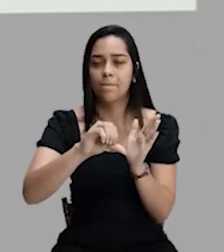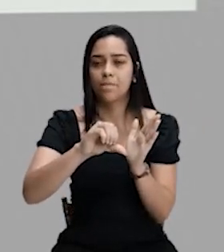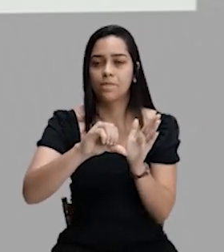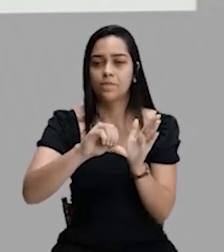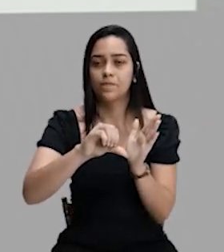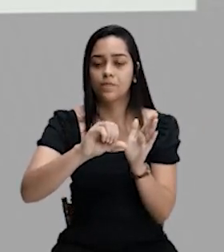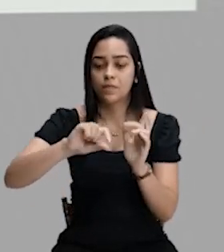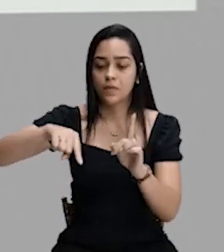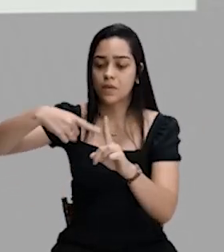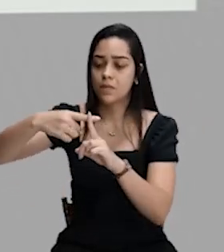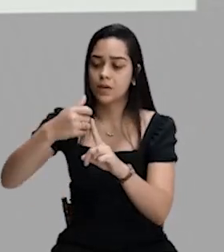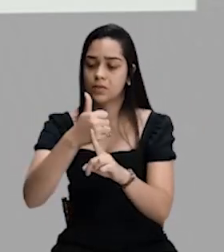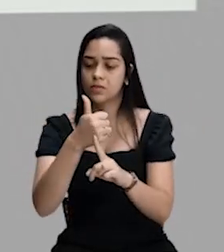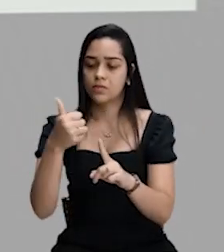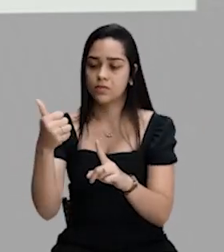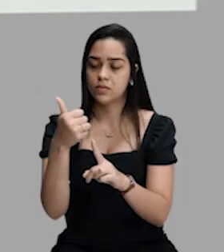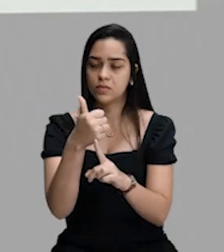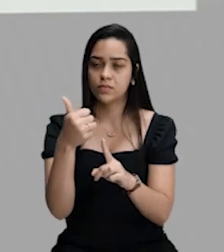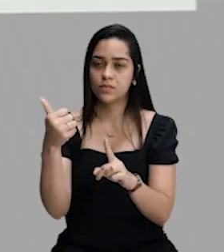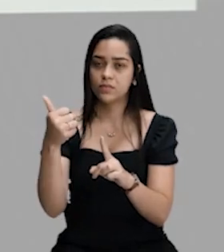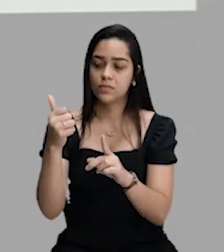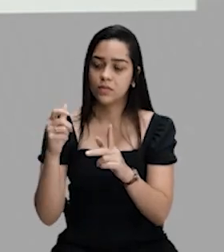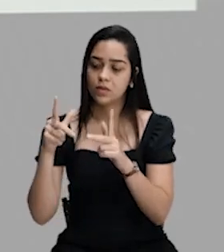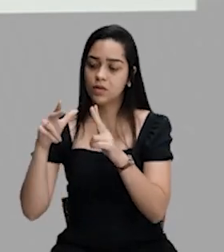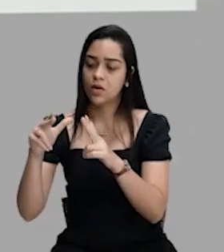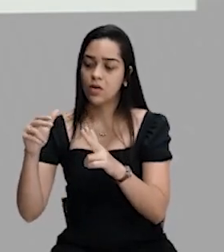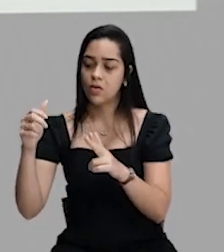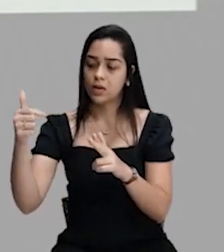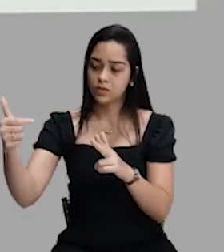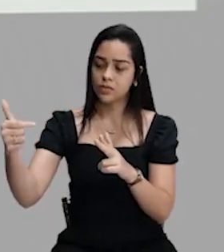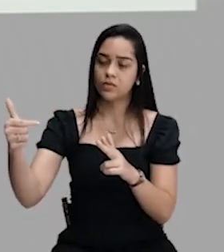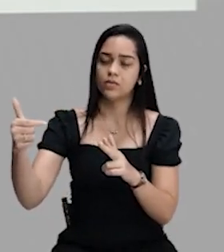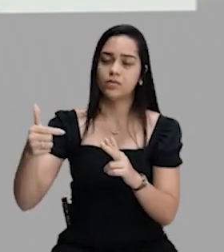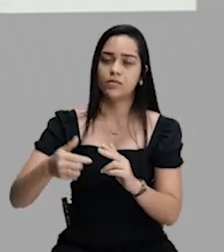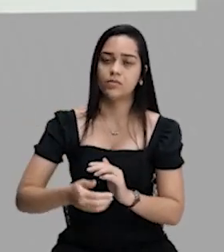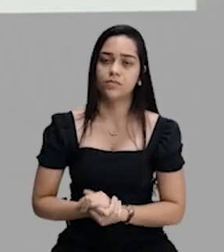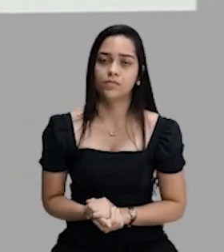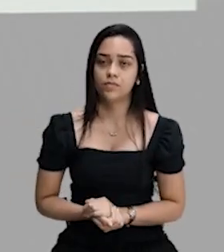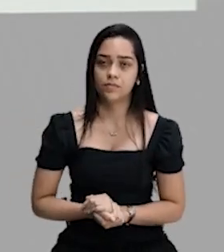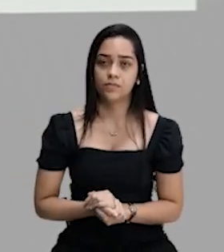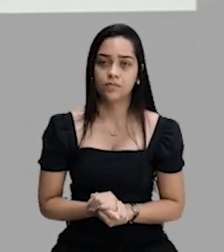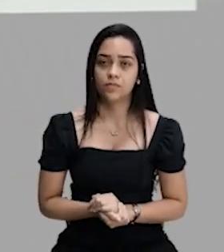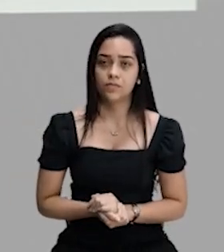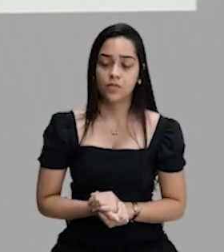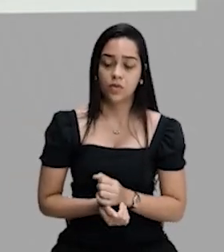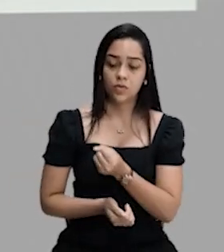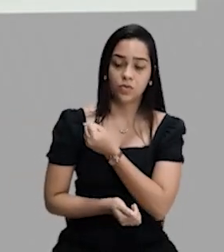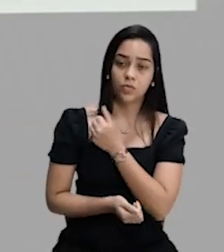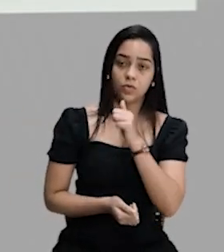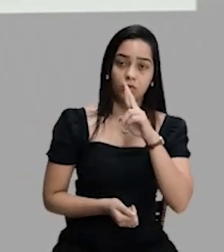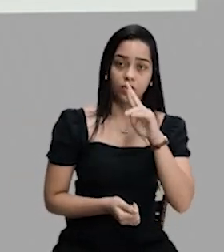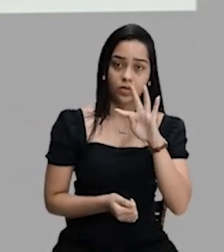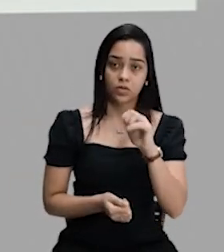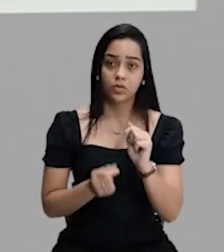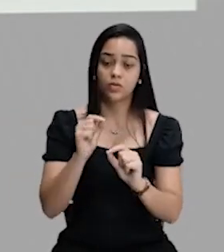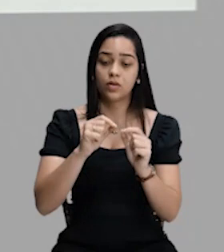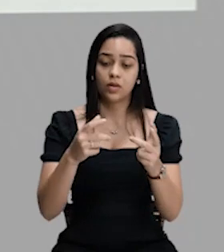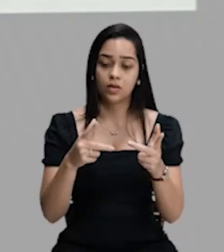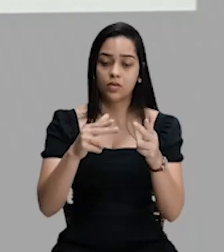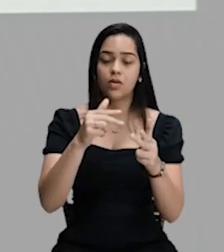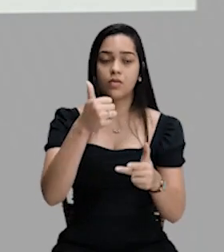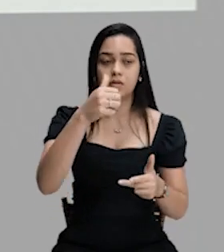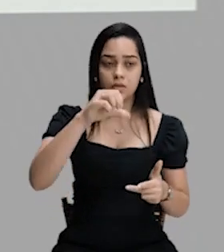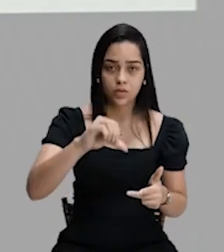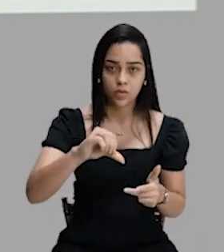mais 11 igual a 2 vértice no meu de arestas encontrei quer dizer 19